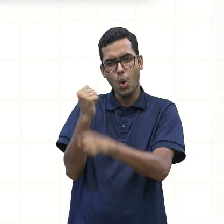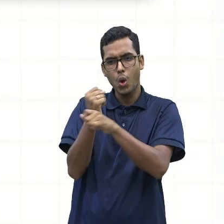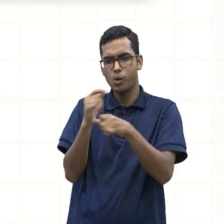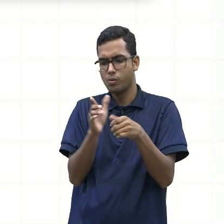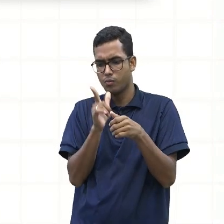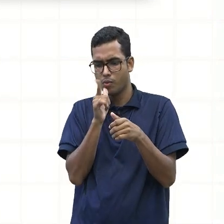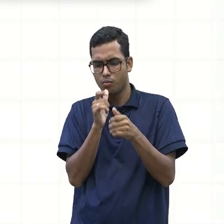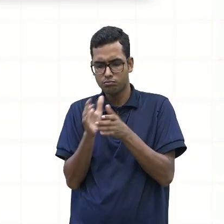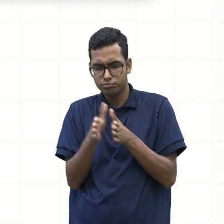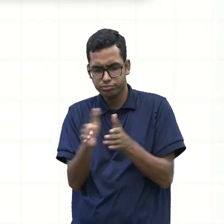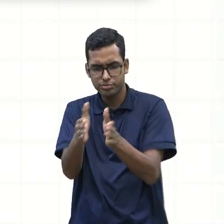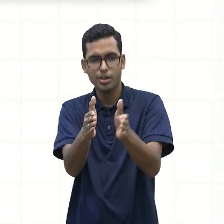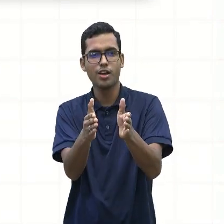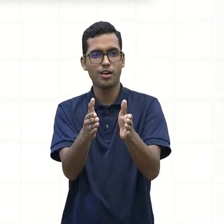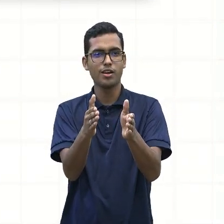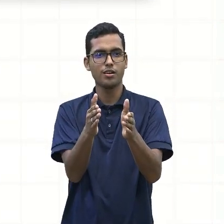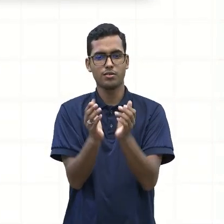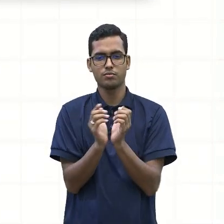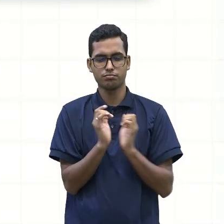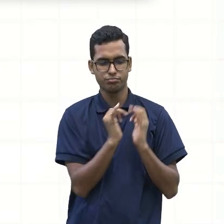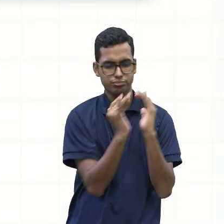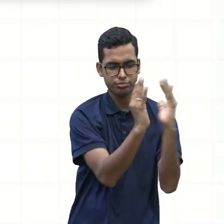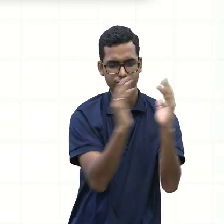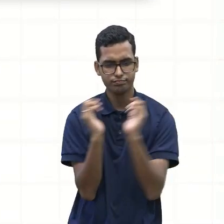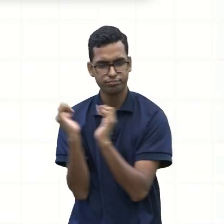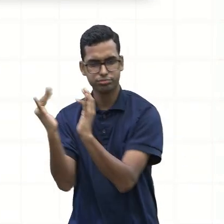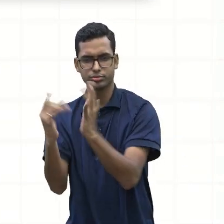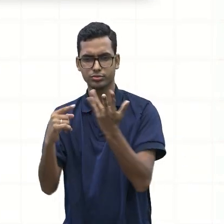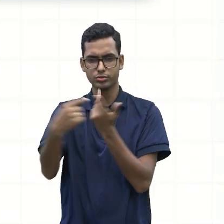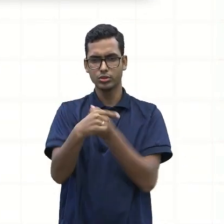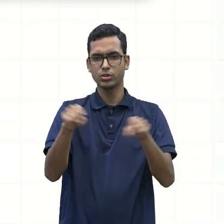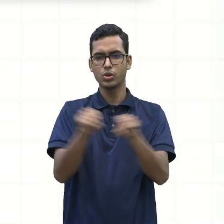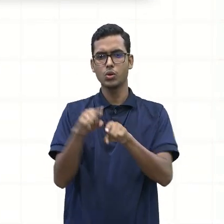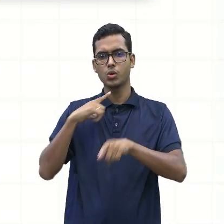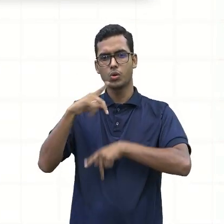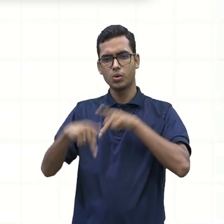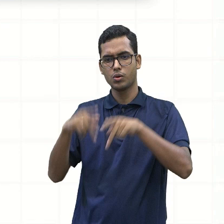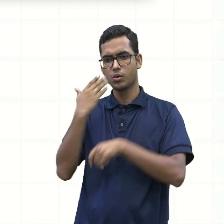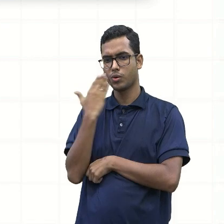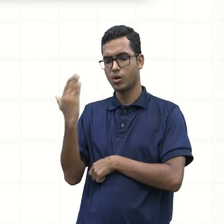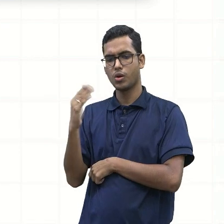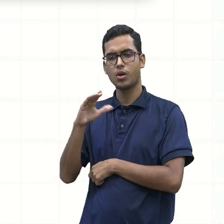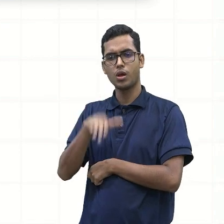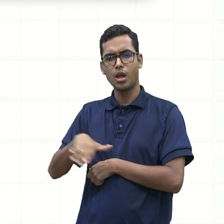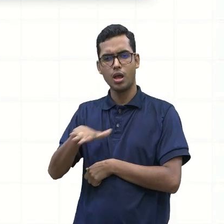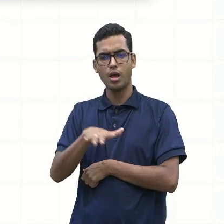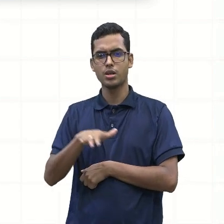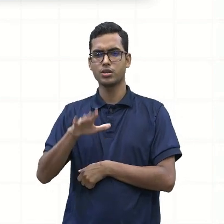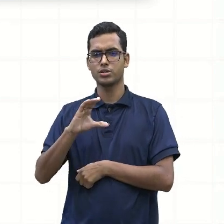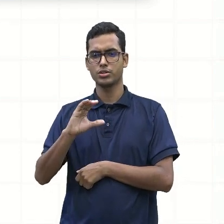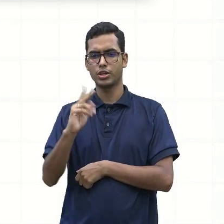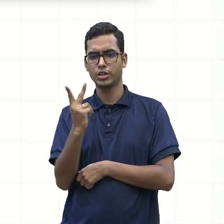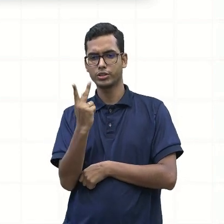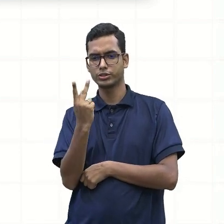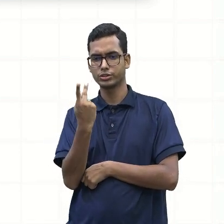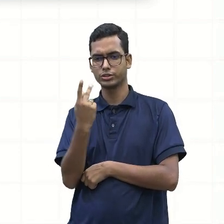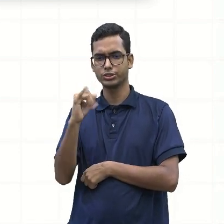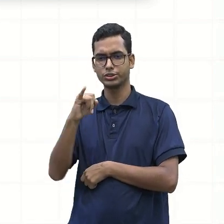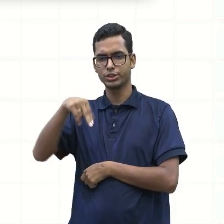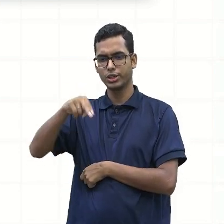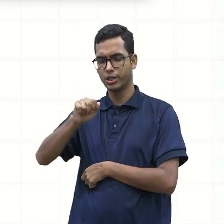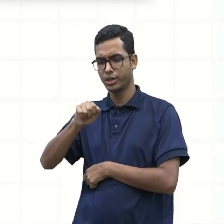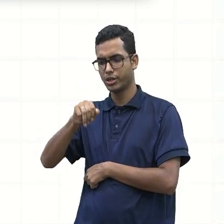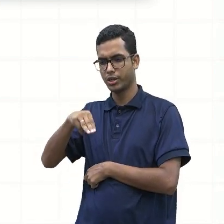as chinampas. As chinampas eram espécies de ilhas artificiais construídas